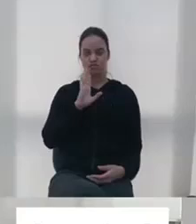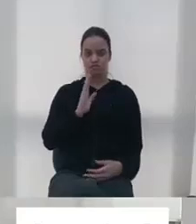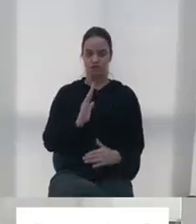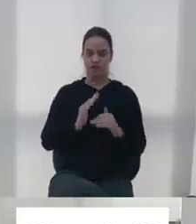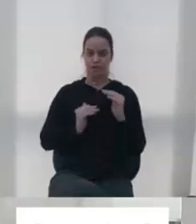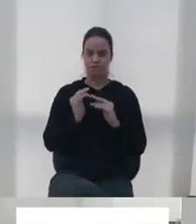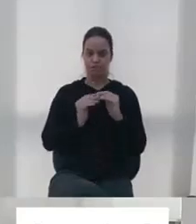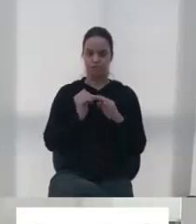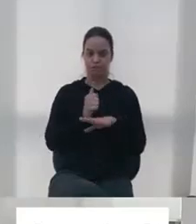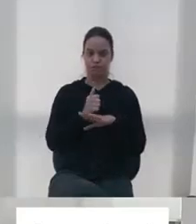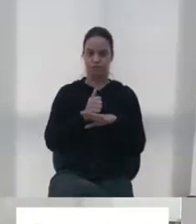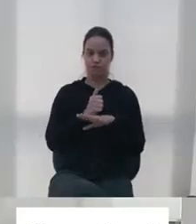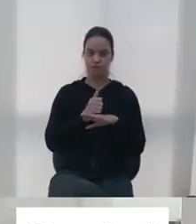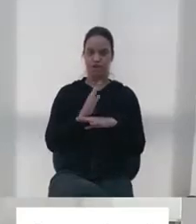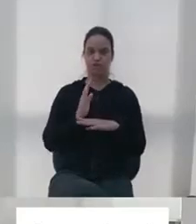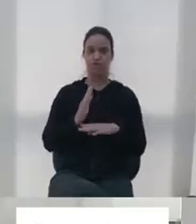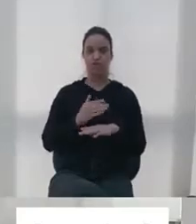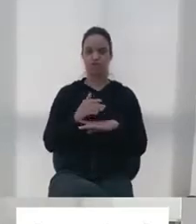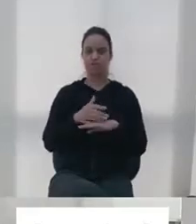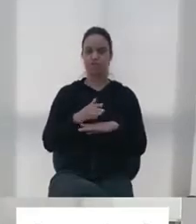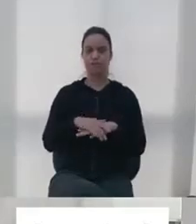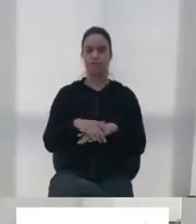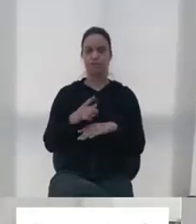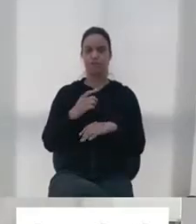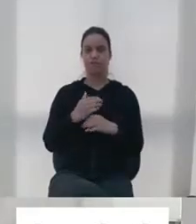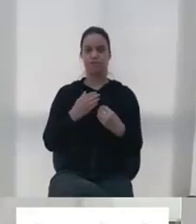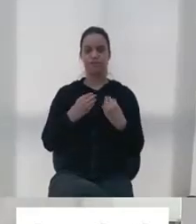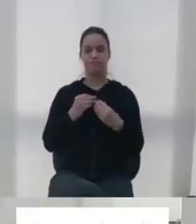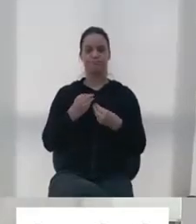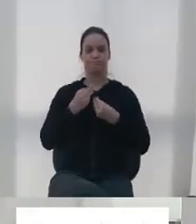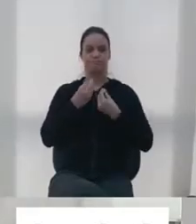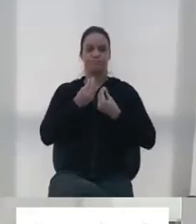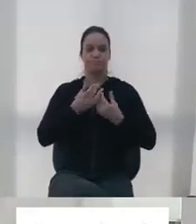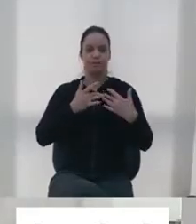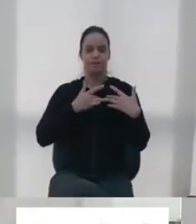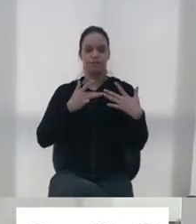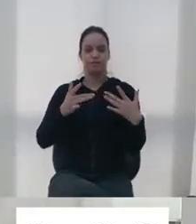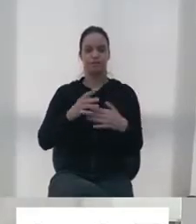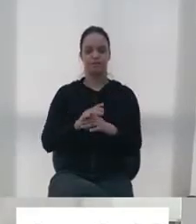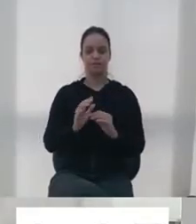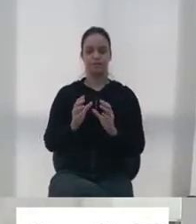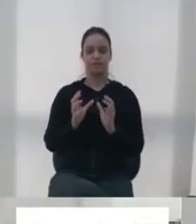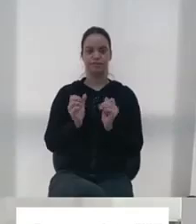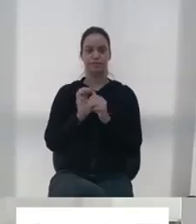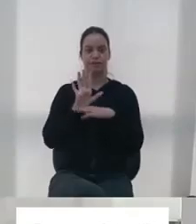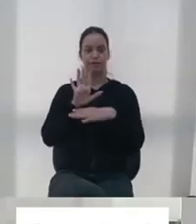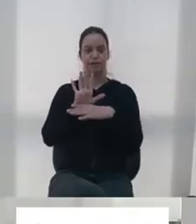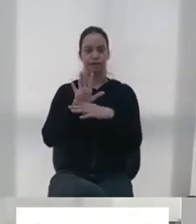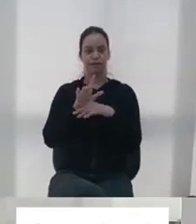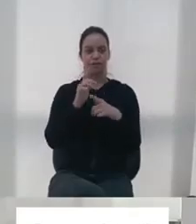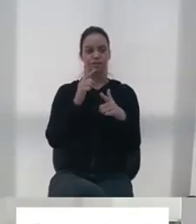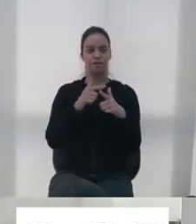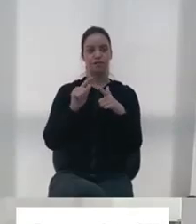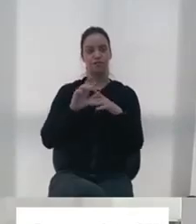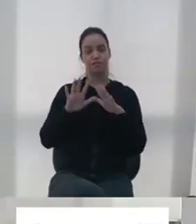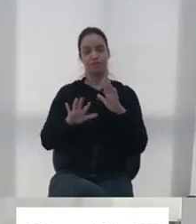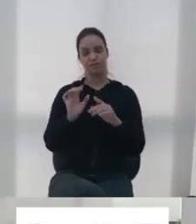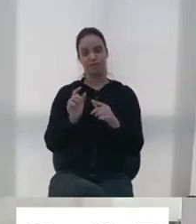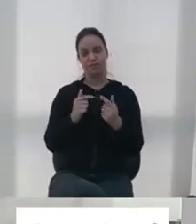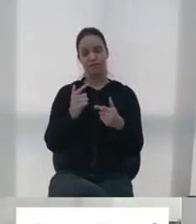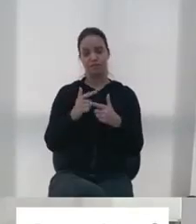treinados, né, ou que aqueles que se ofereçam especificamente para poder atuar coletivamente naquelas situações que envolvam conflitos